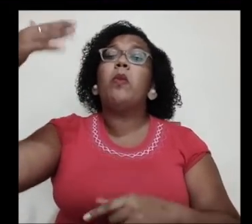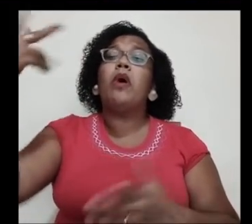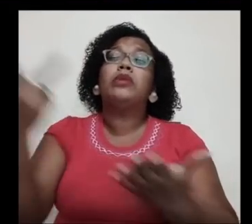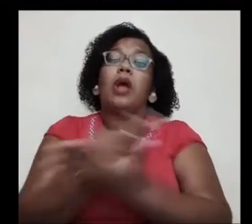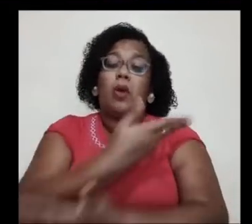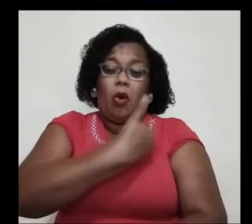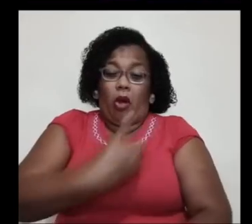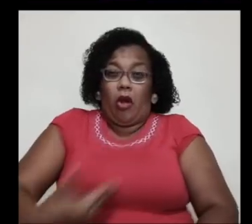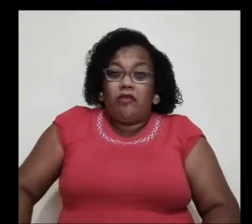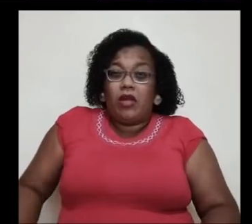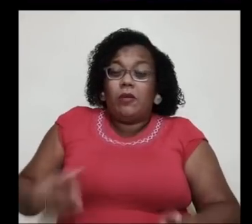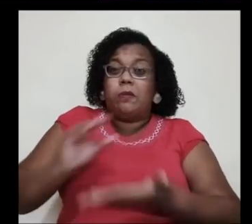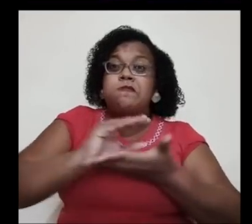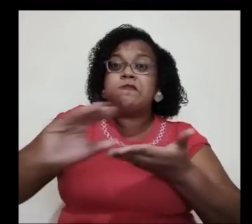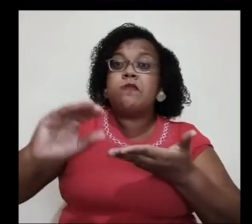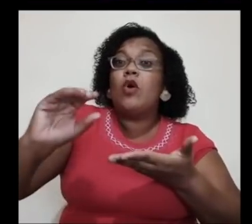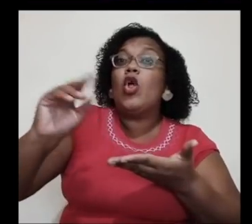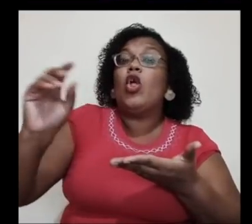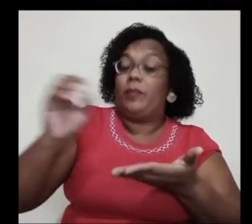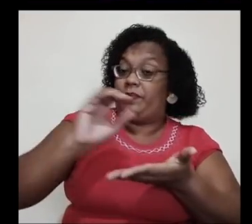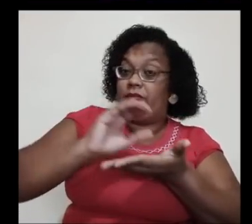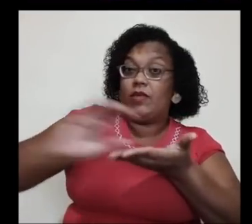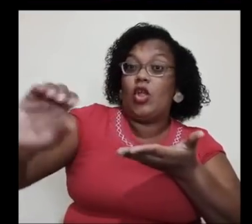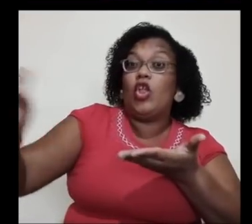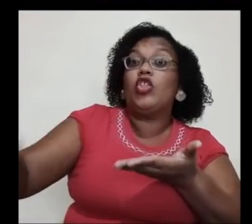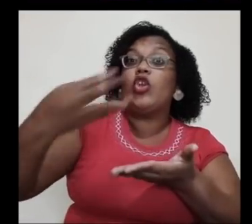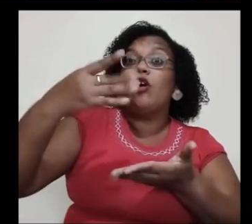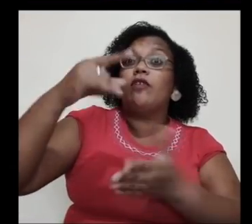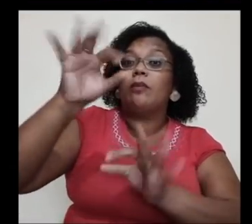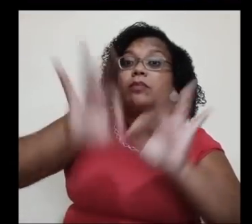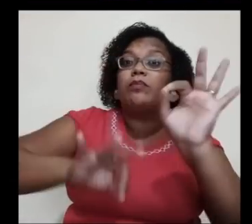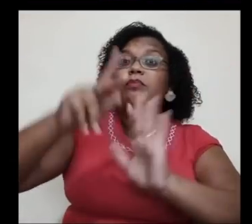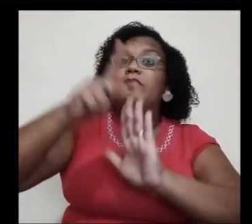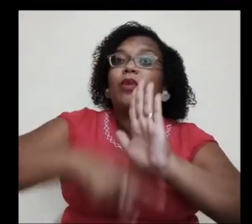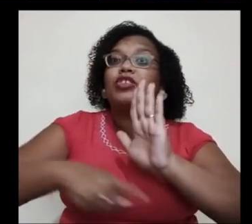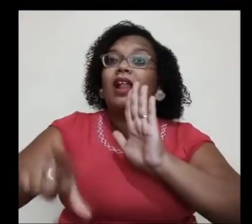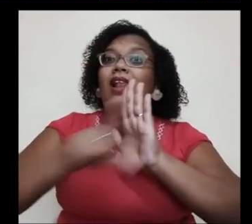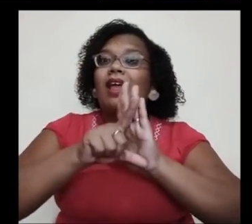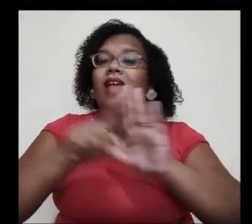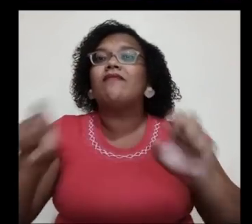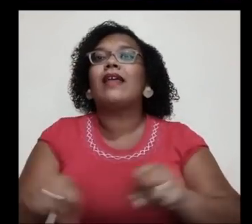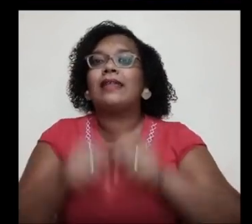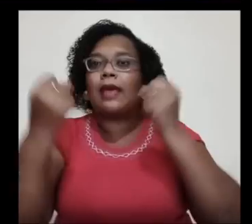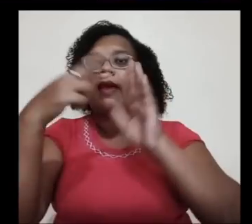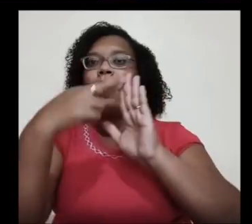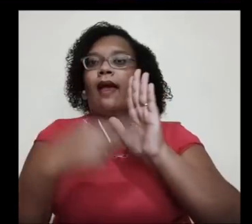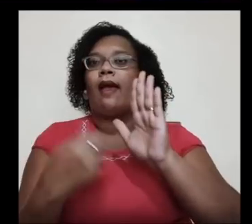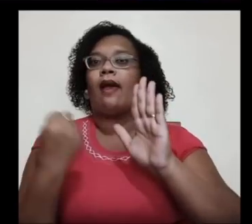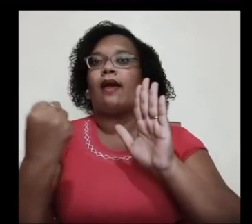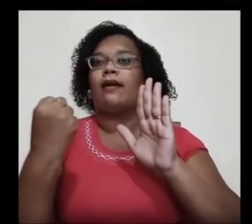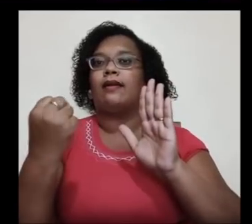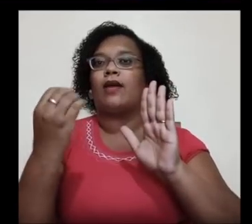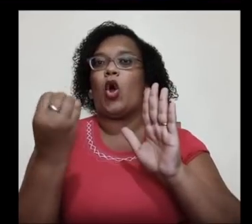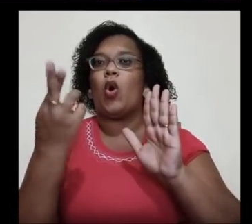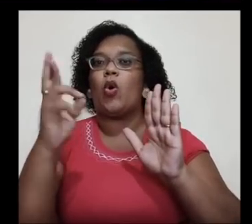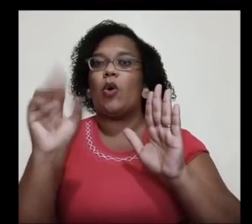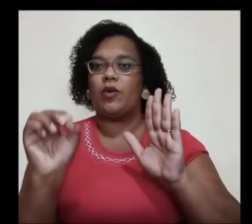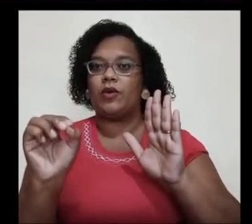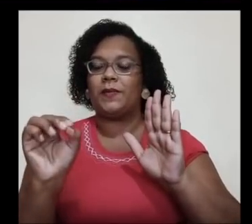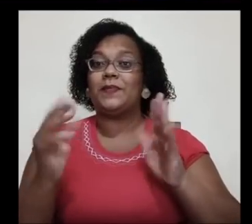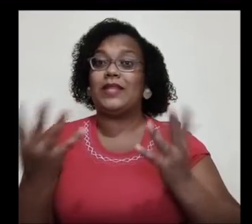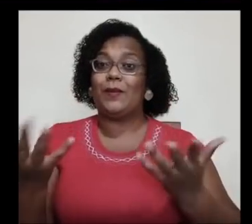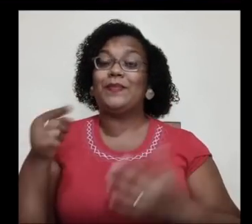ouro. Portanto, esses recursos criam um fluxo de liberação de recursos também complicado ao longo do